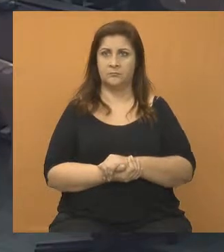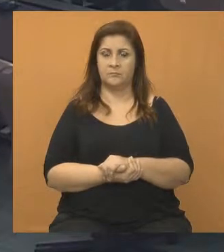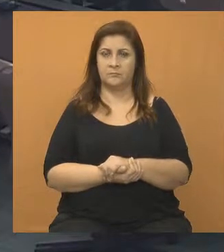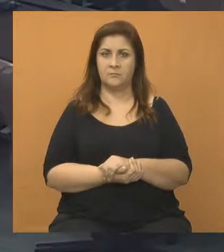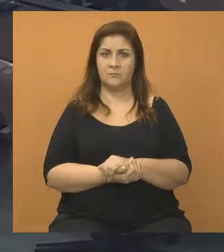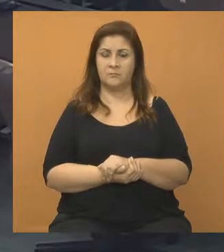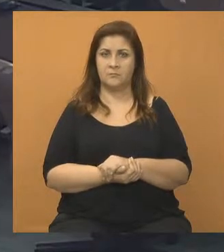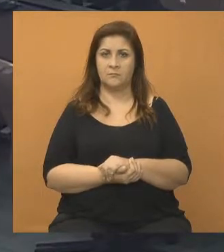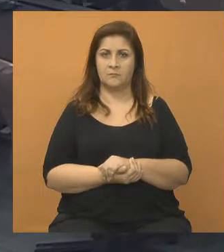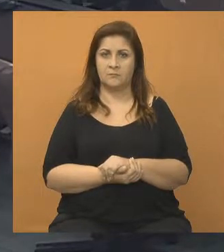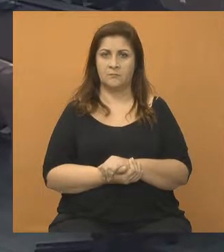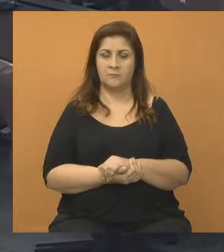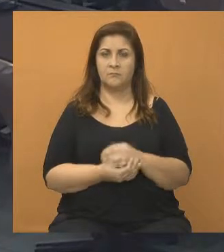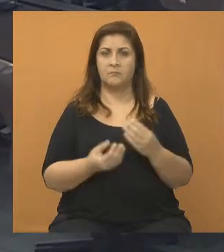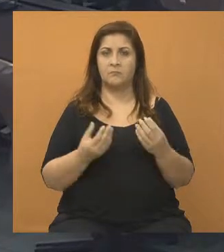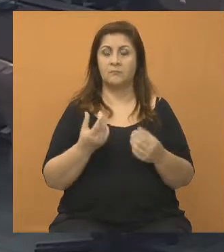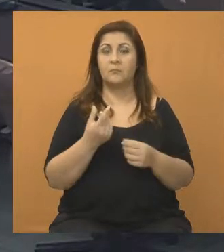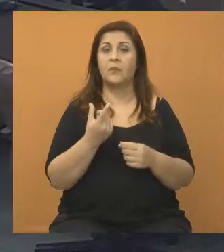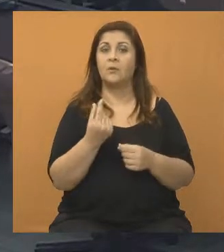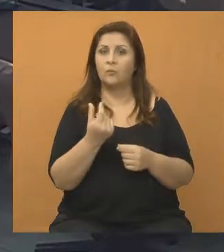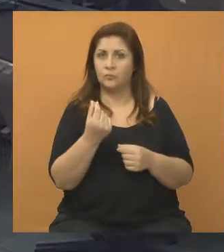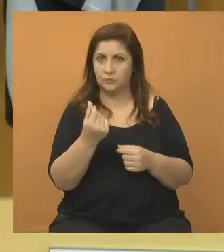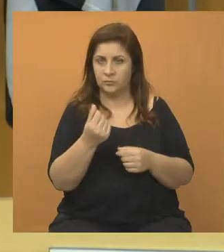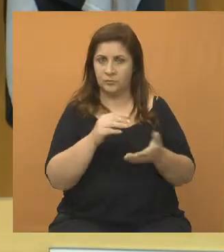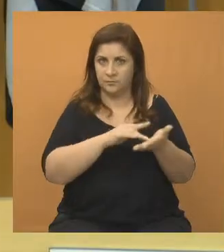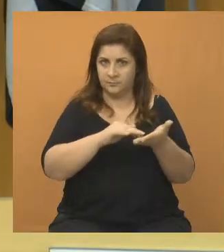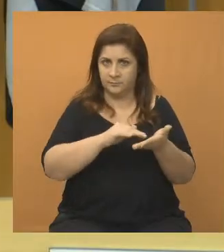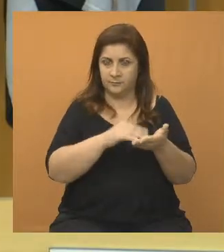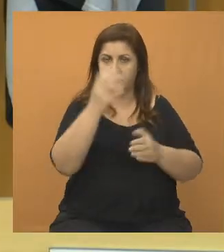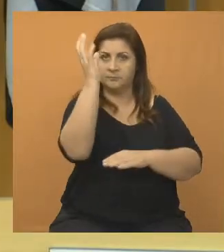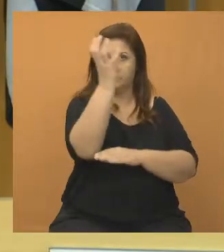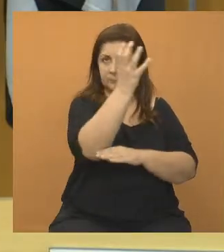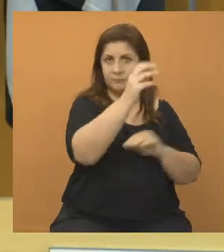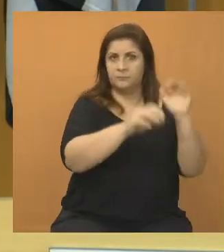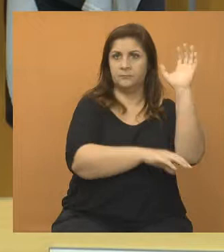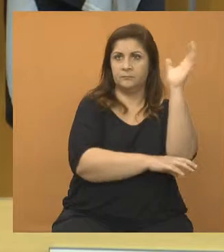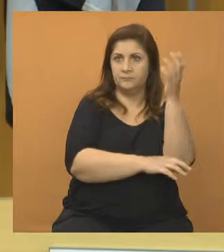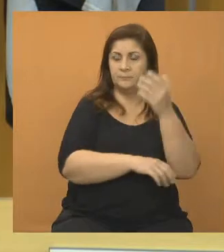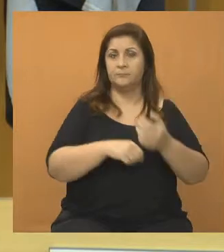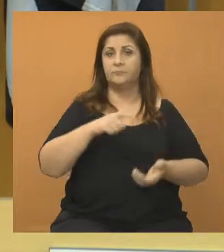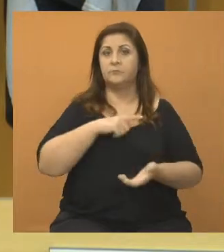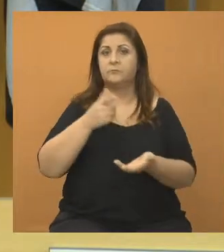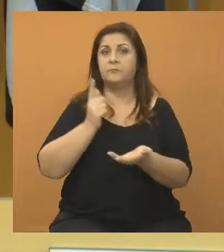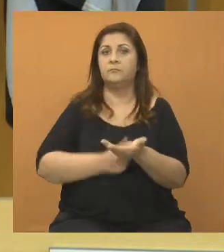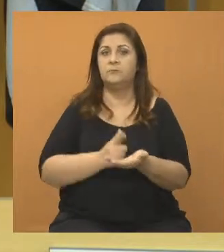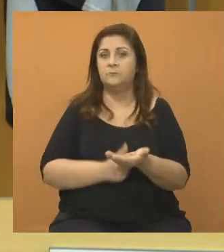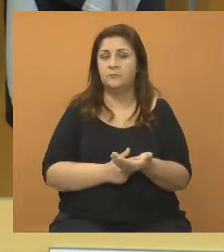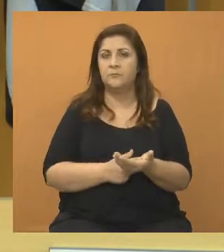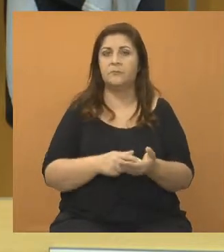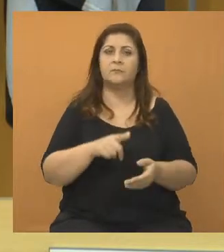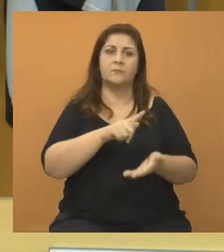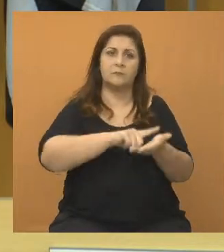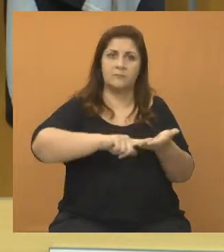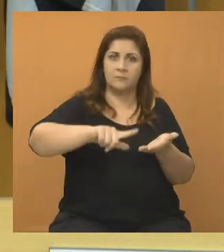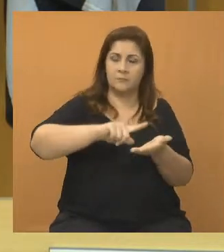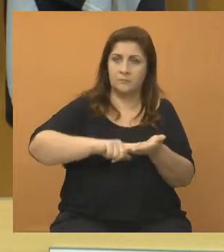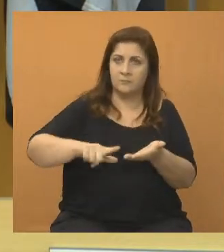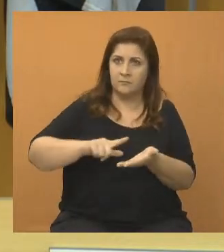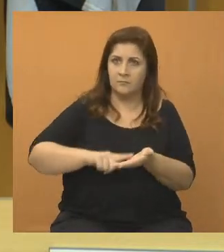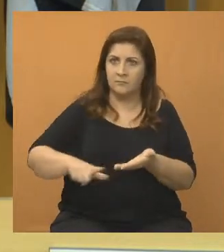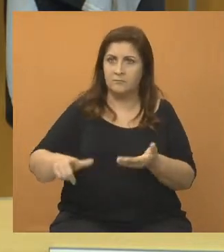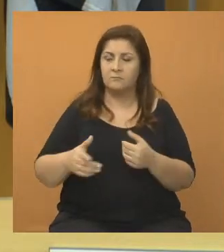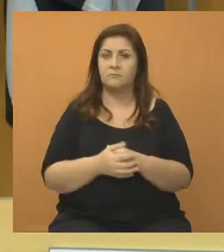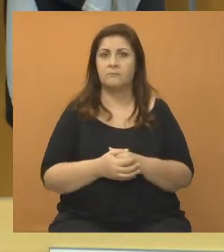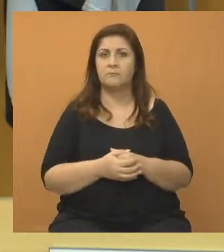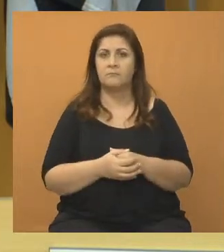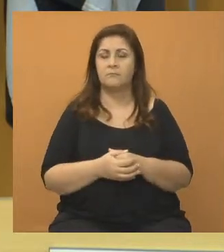Grande parte dos recursos da Secretaria de Meio Ambiente é consumido por um contrato que está limpeza, a